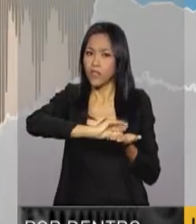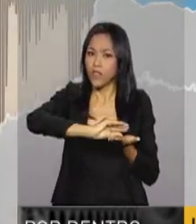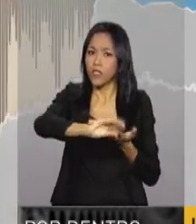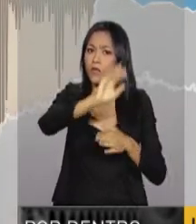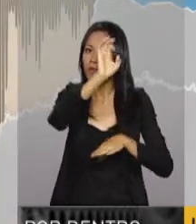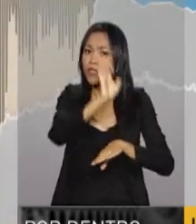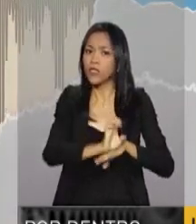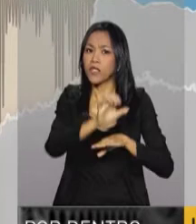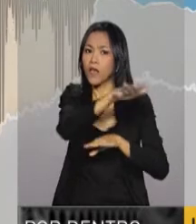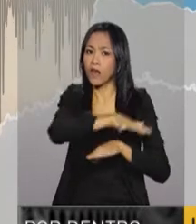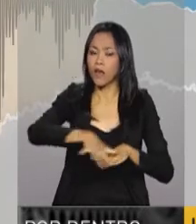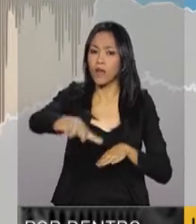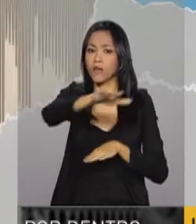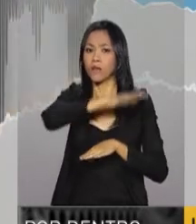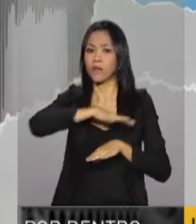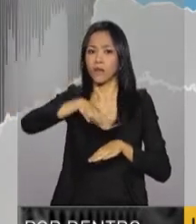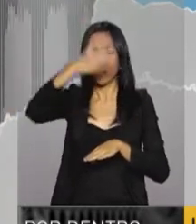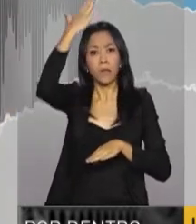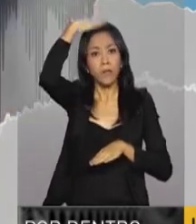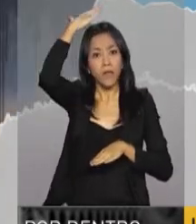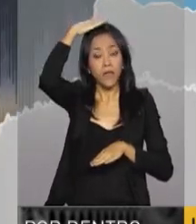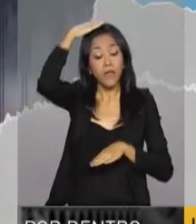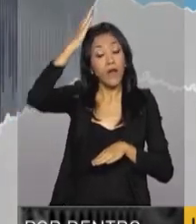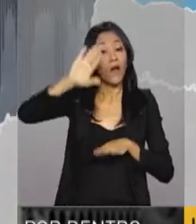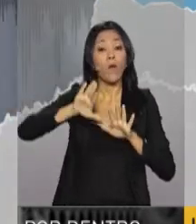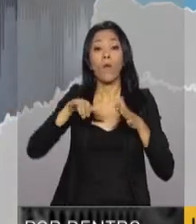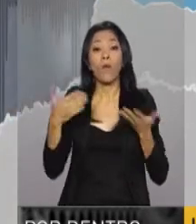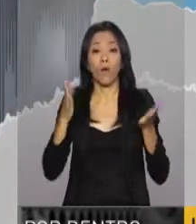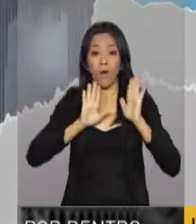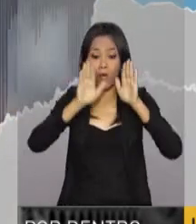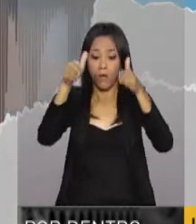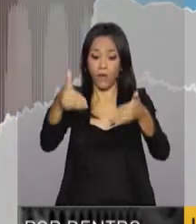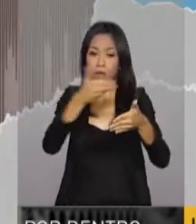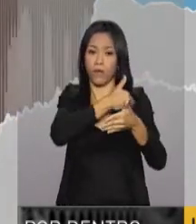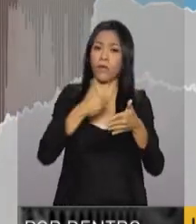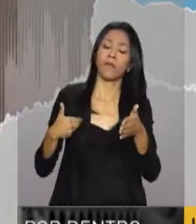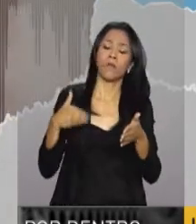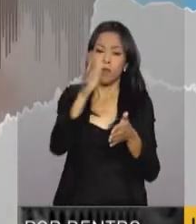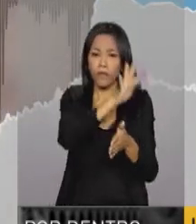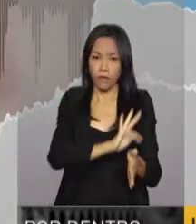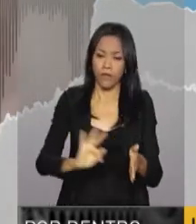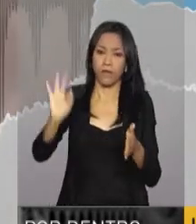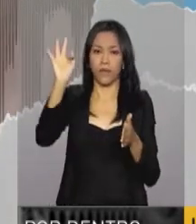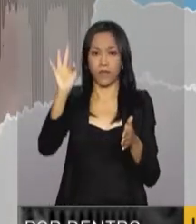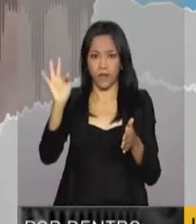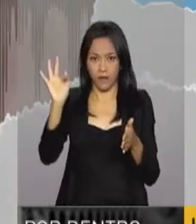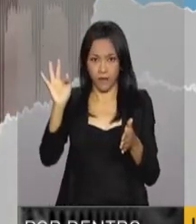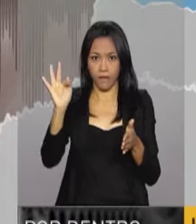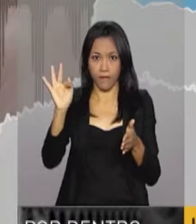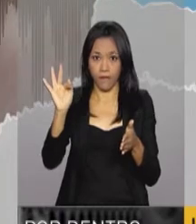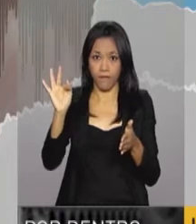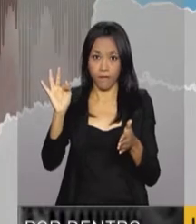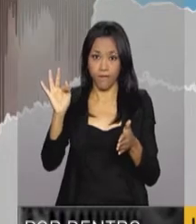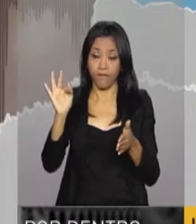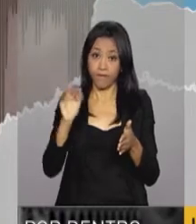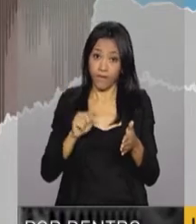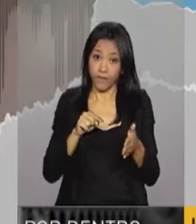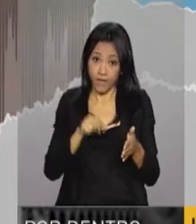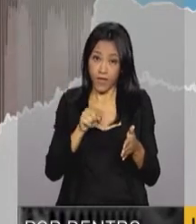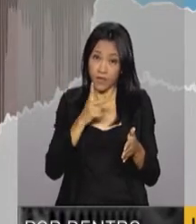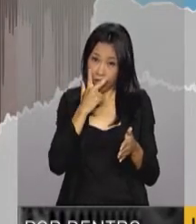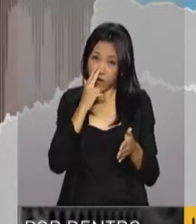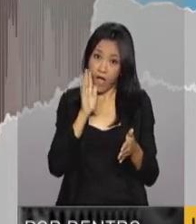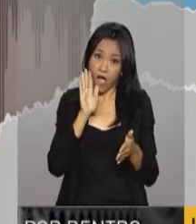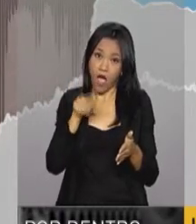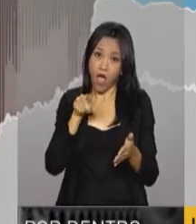para 2018 qual é o foco do governo federal nesse provavelmente ele será o último ano